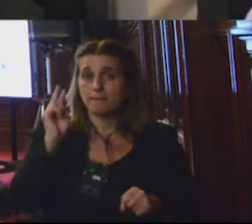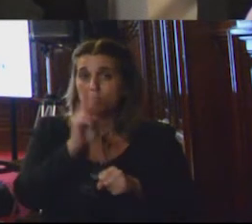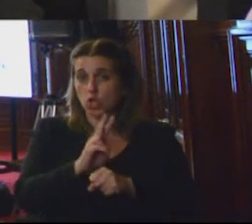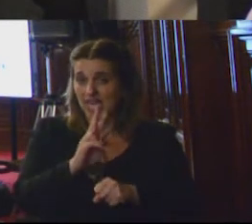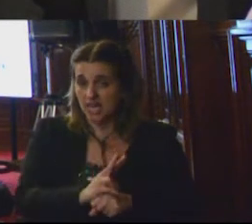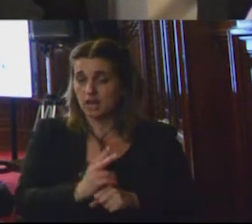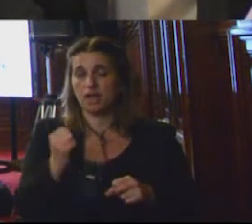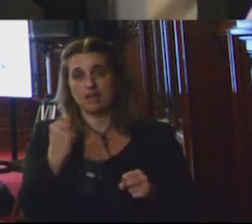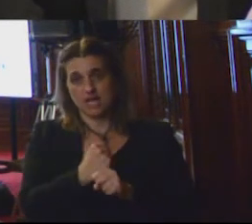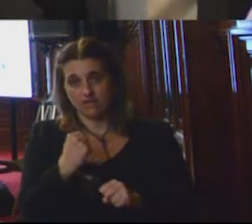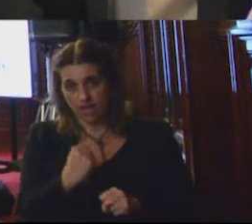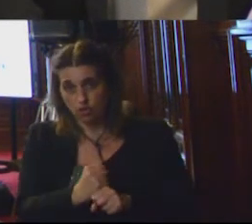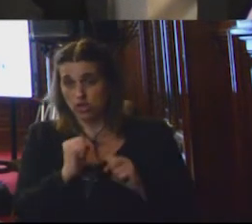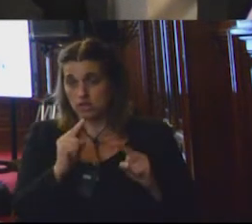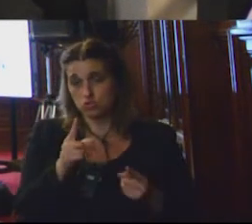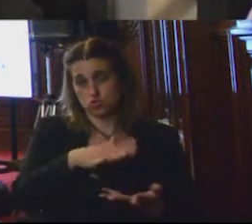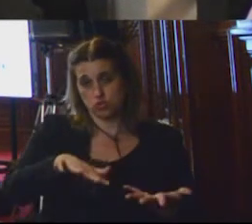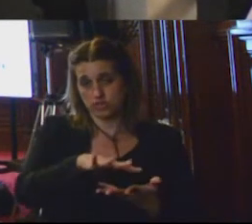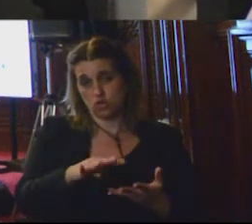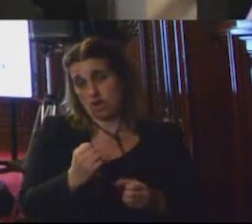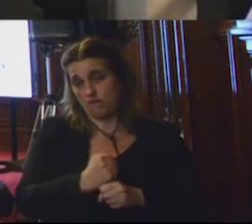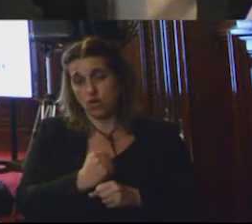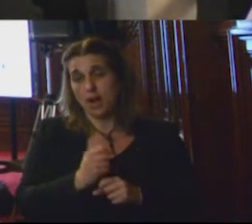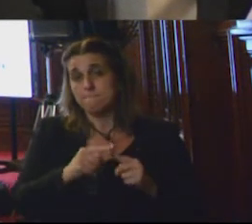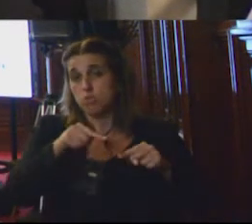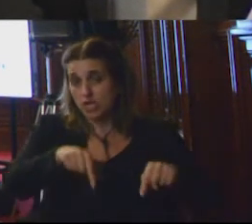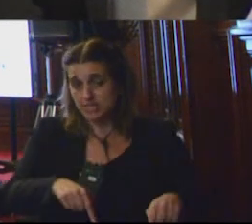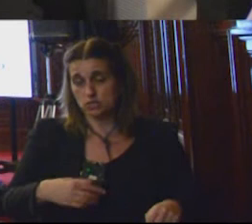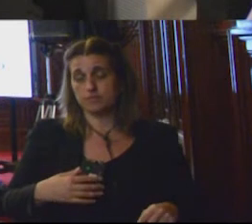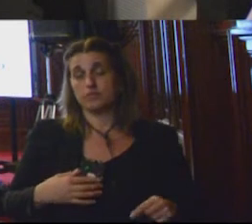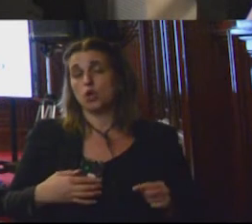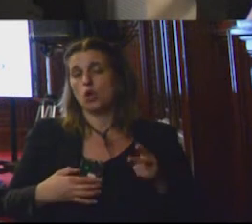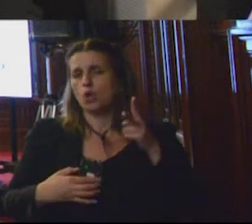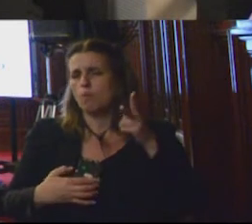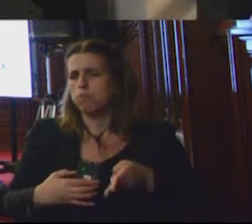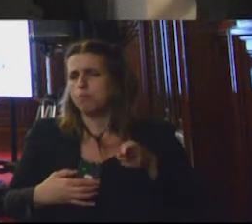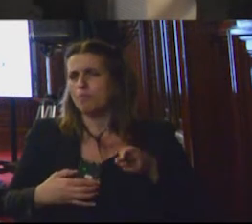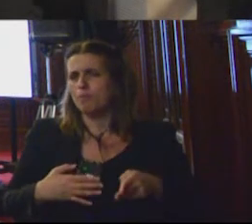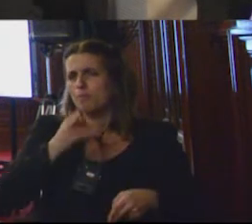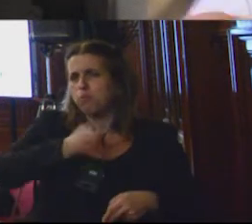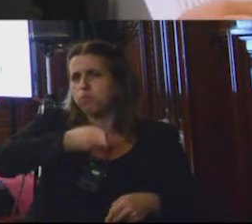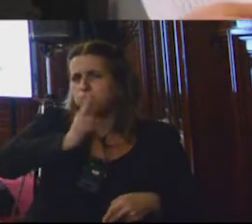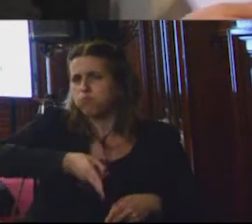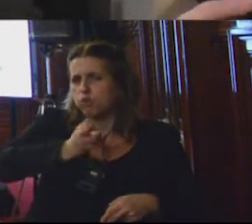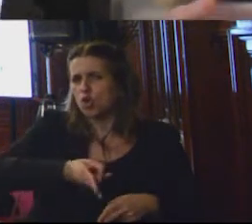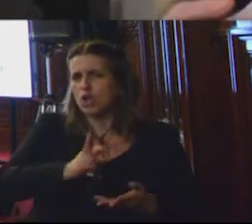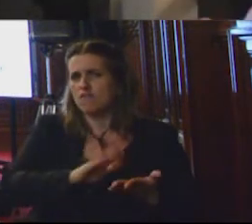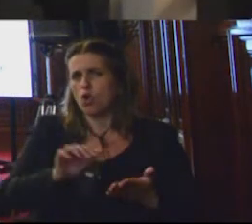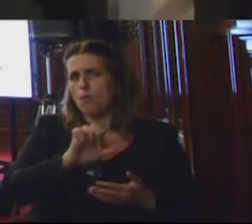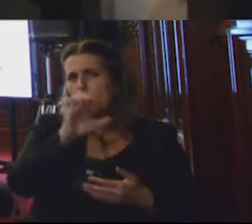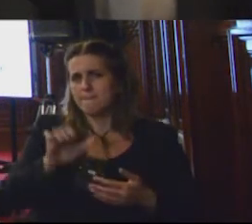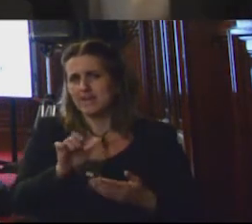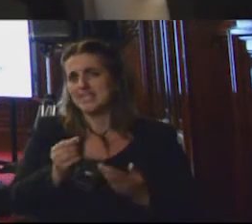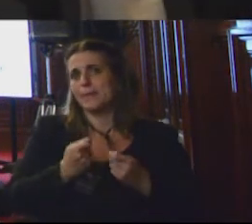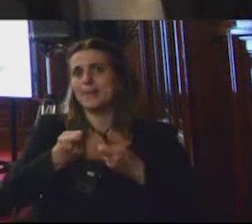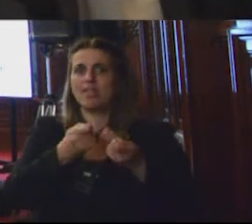trabalhadores e as condições de trabalho. Por conseguinte, proíbe que possa figurar como empresa prestadora de serviço pessoa